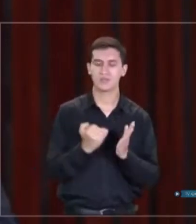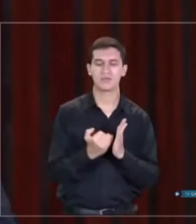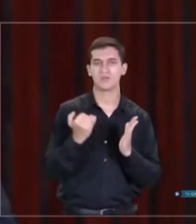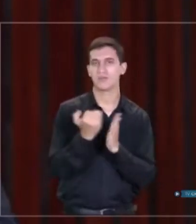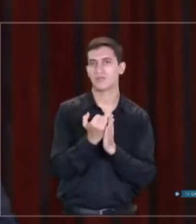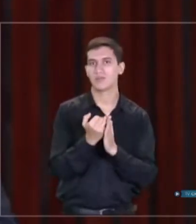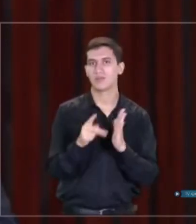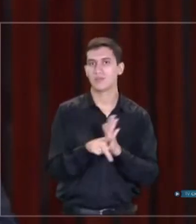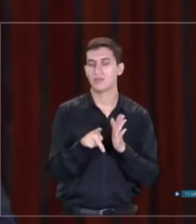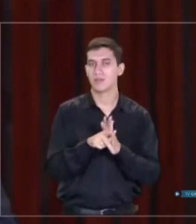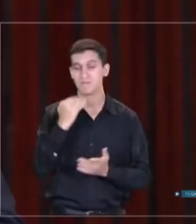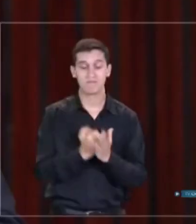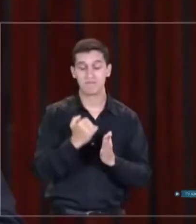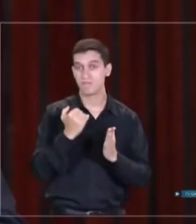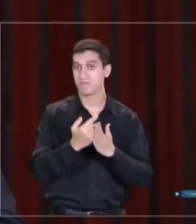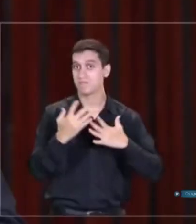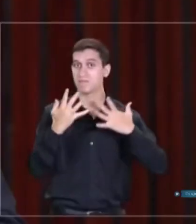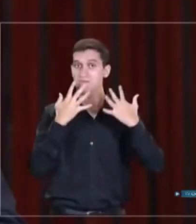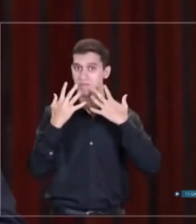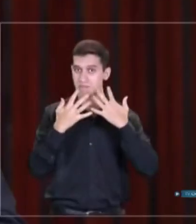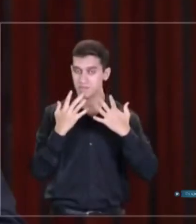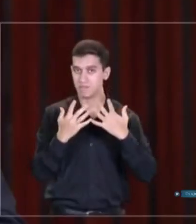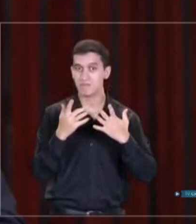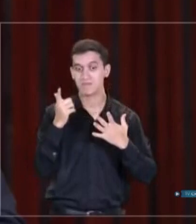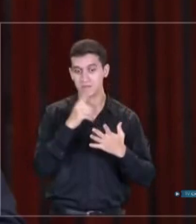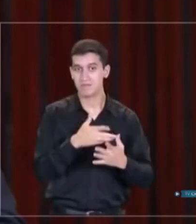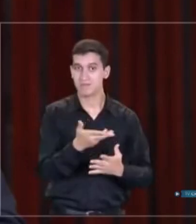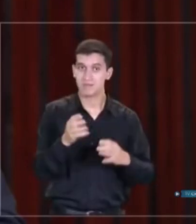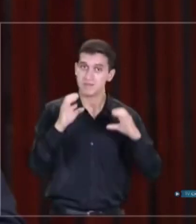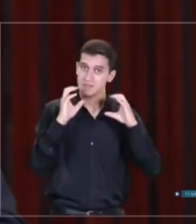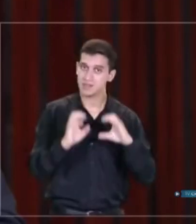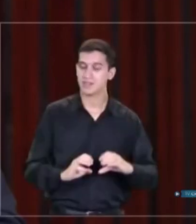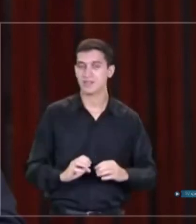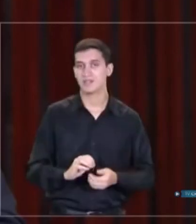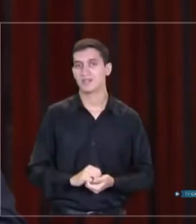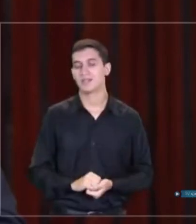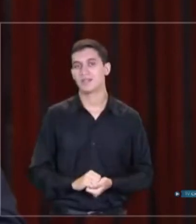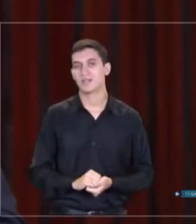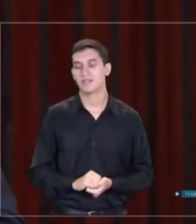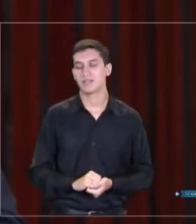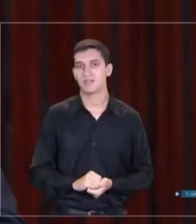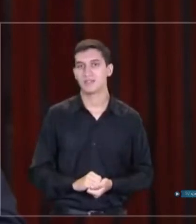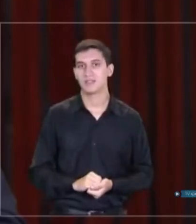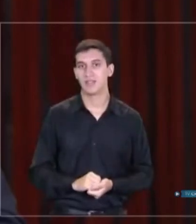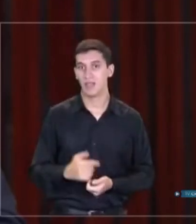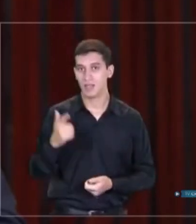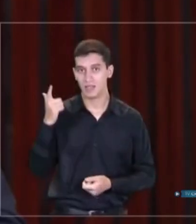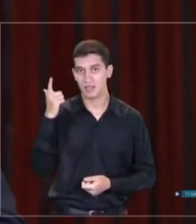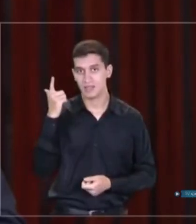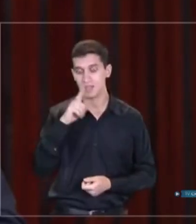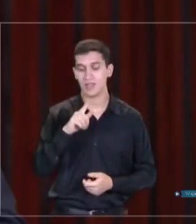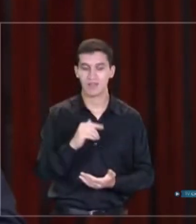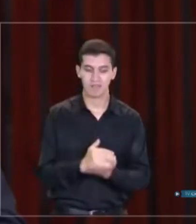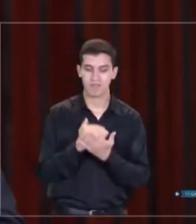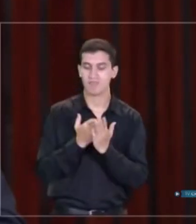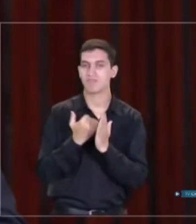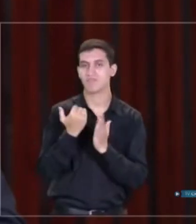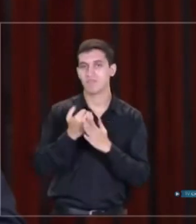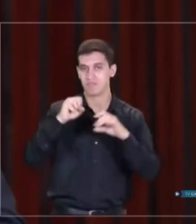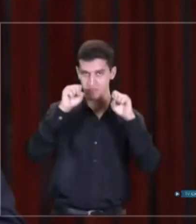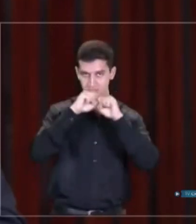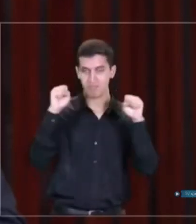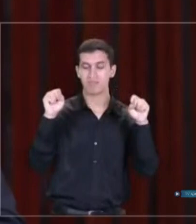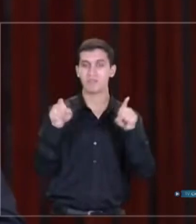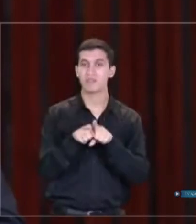aumento da sua transparência ganha o cidadão ganha o Tribunal E